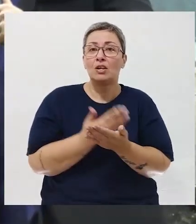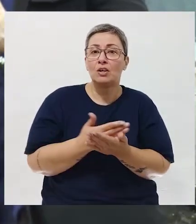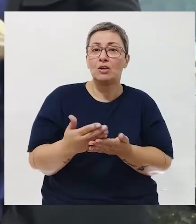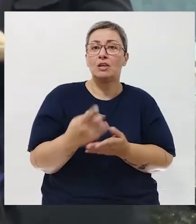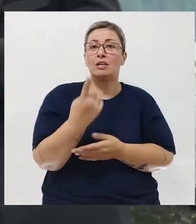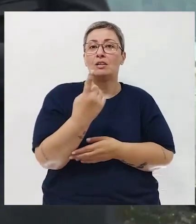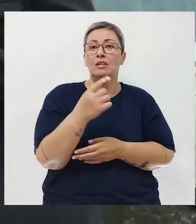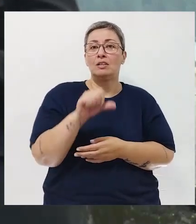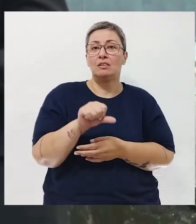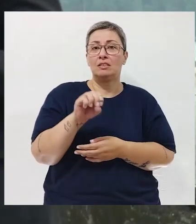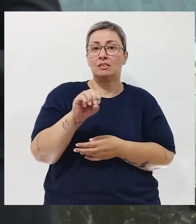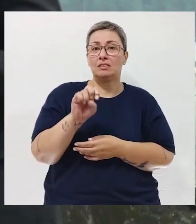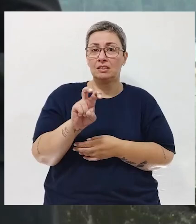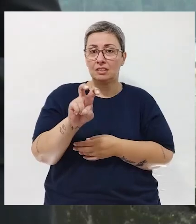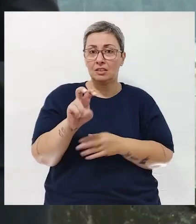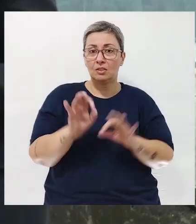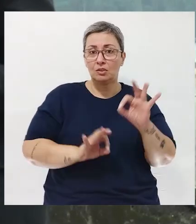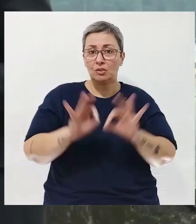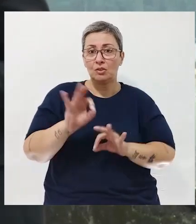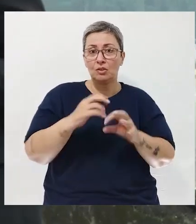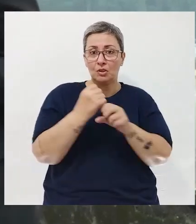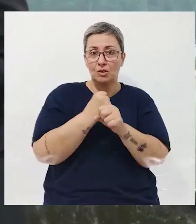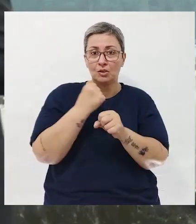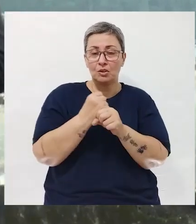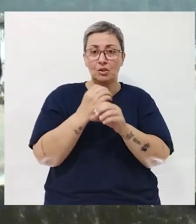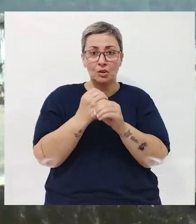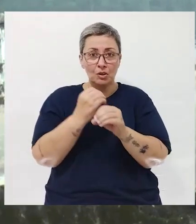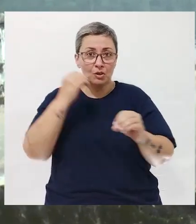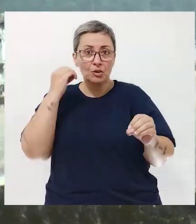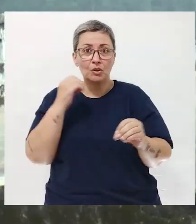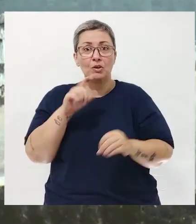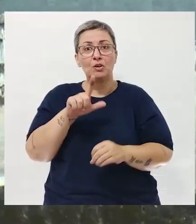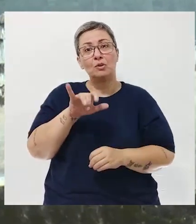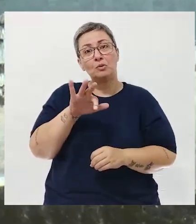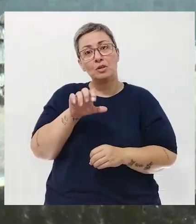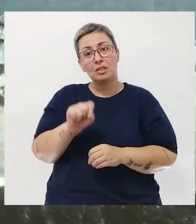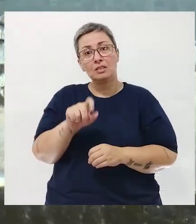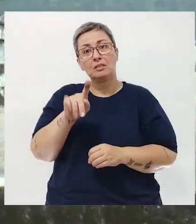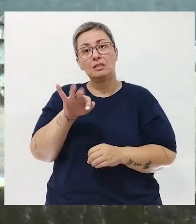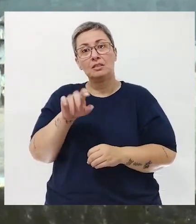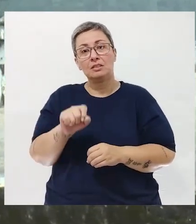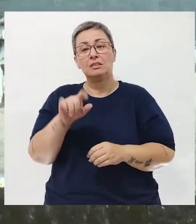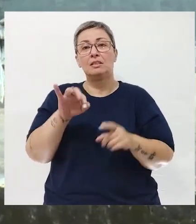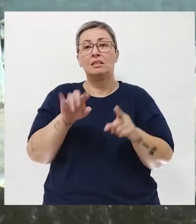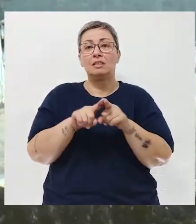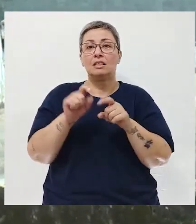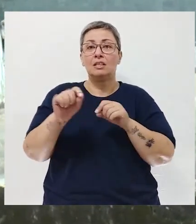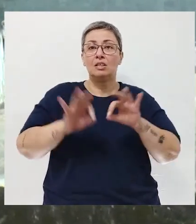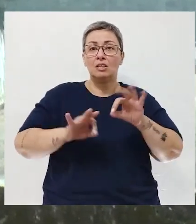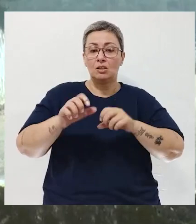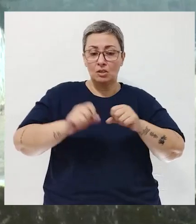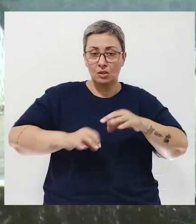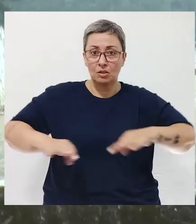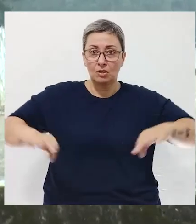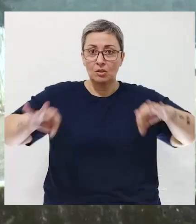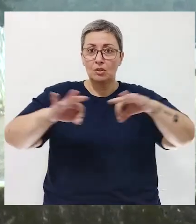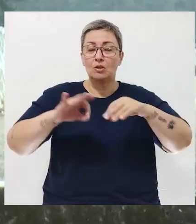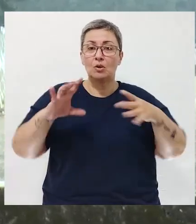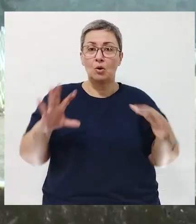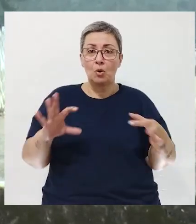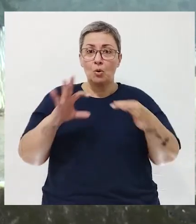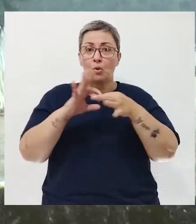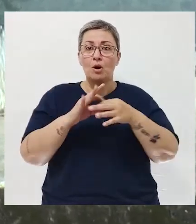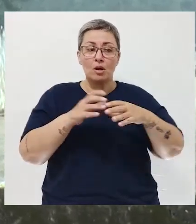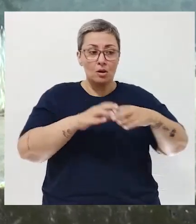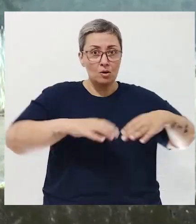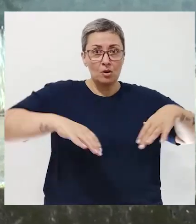Iniciada em 1905 sob a coordenação do engenheiro Luiz Betim Paes Leme, a construção do sistema Cabuçu tinha como objetivo unificar